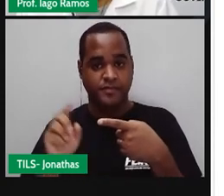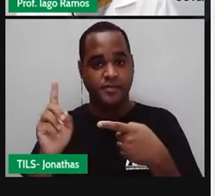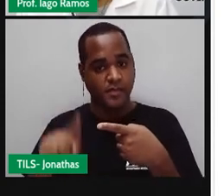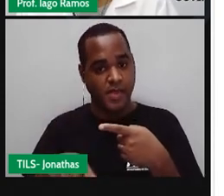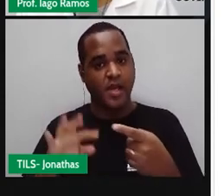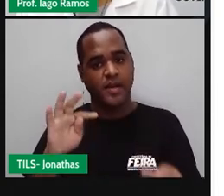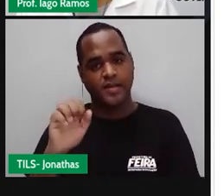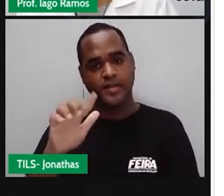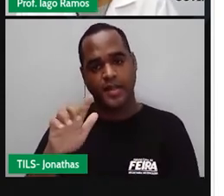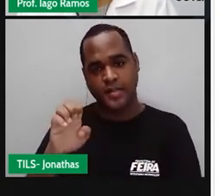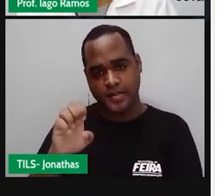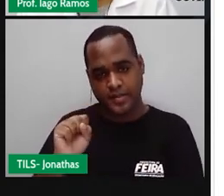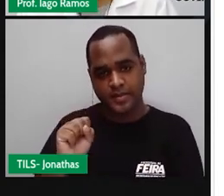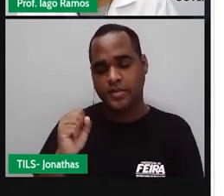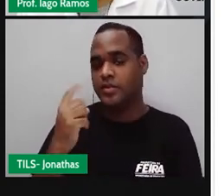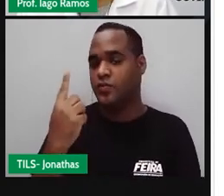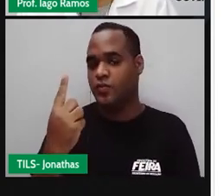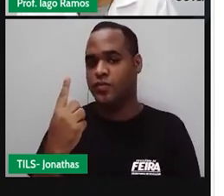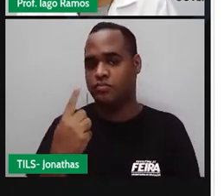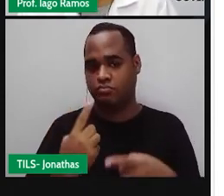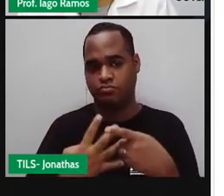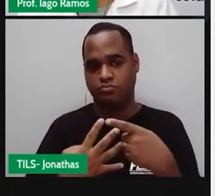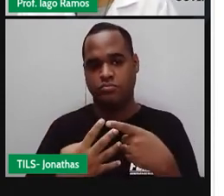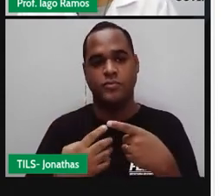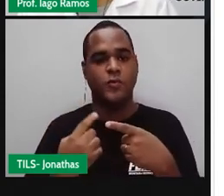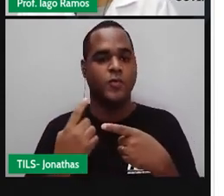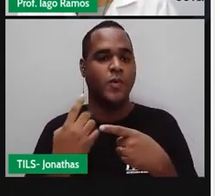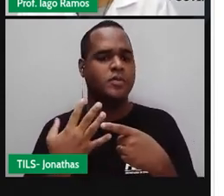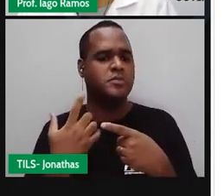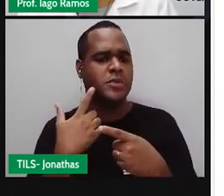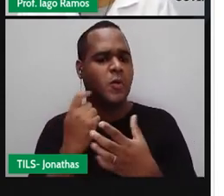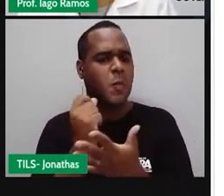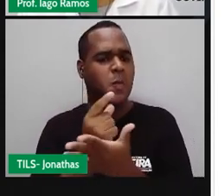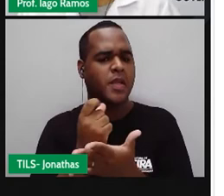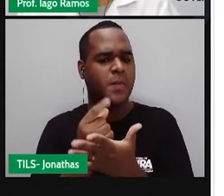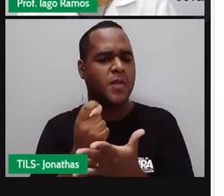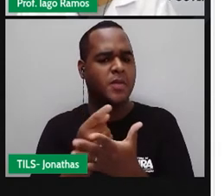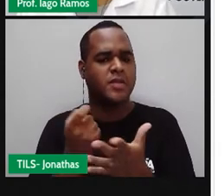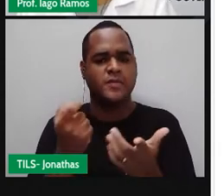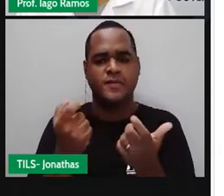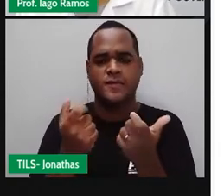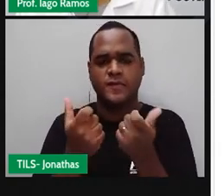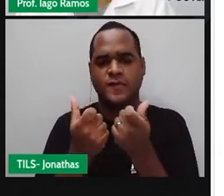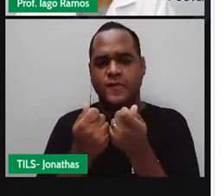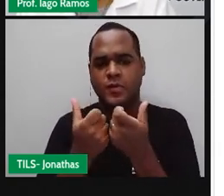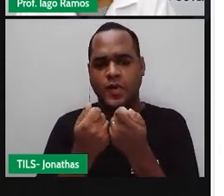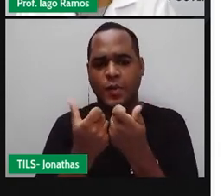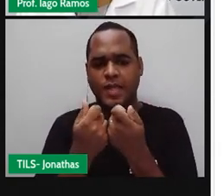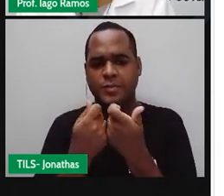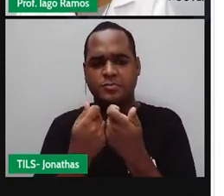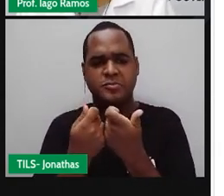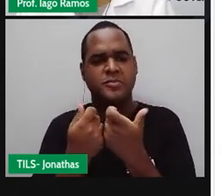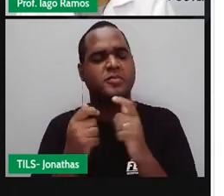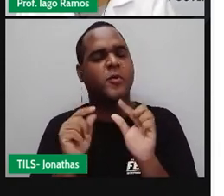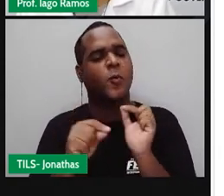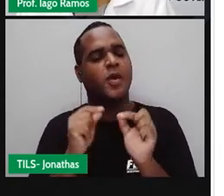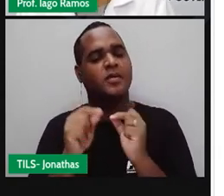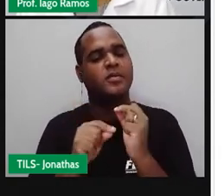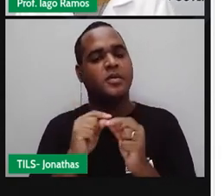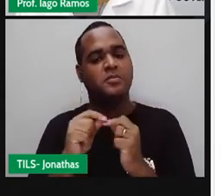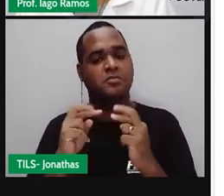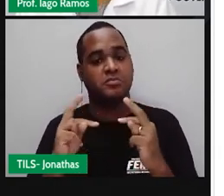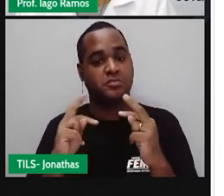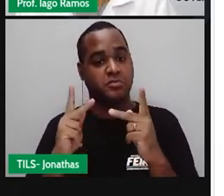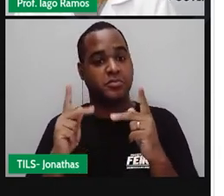quarto da quantia necessária para comprar o videogame e a pergunta é a seguinte quem